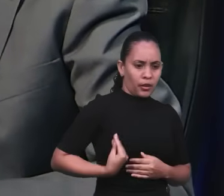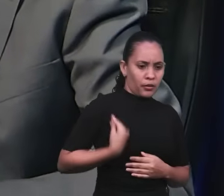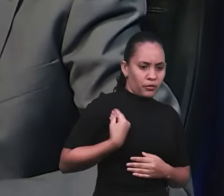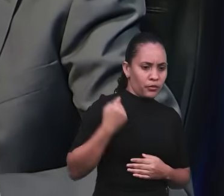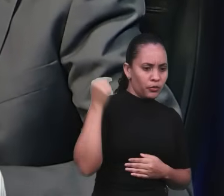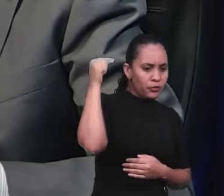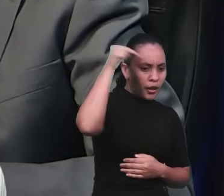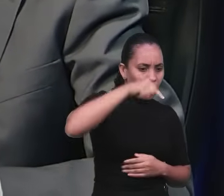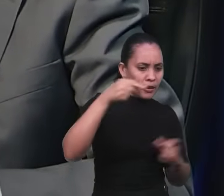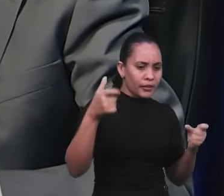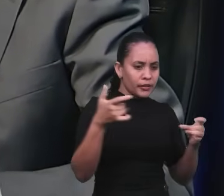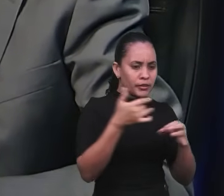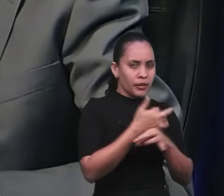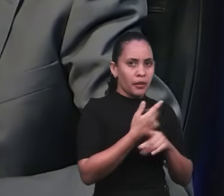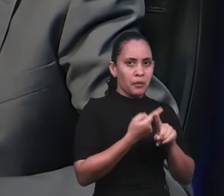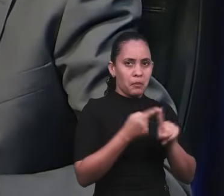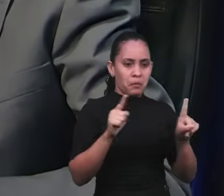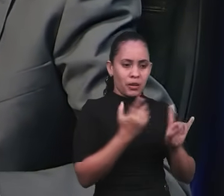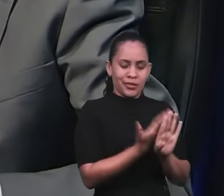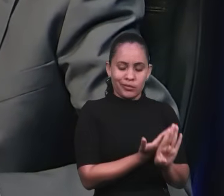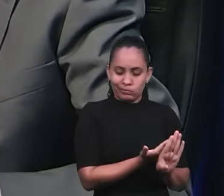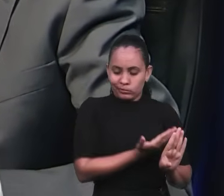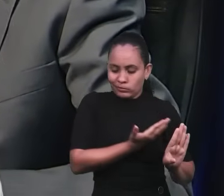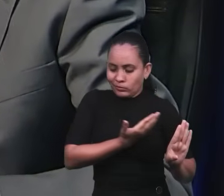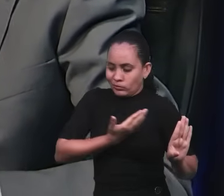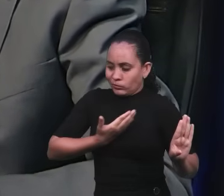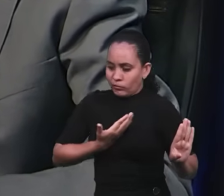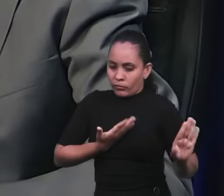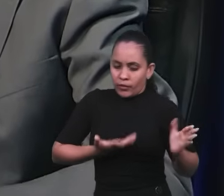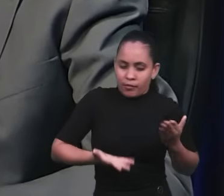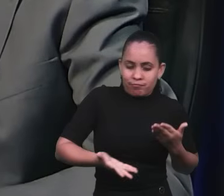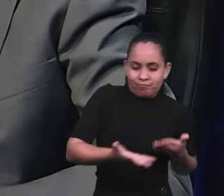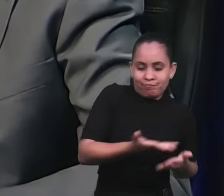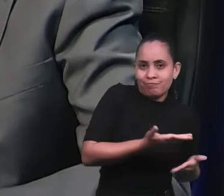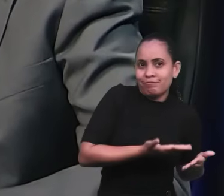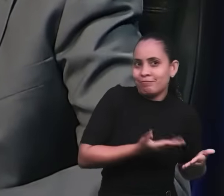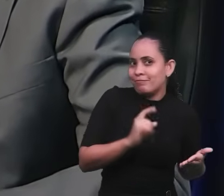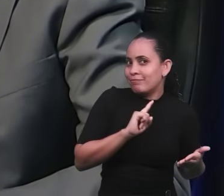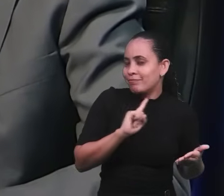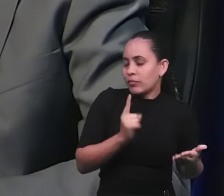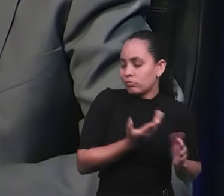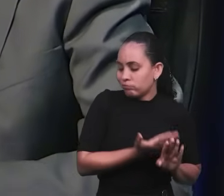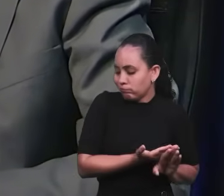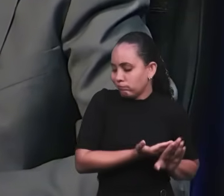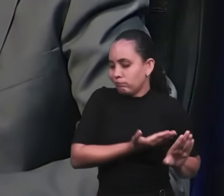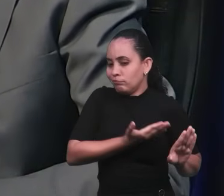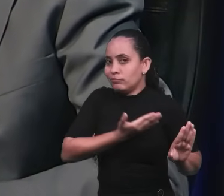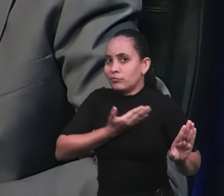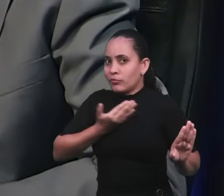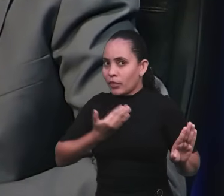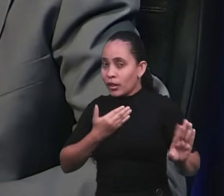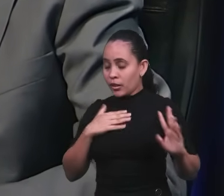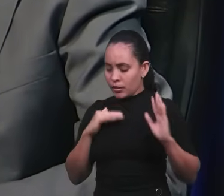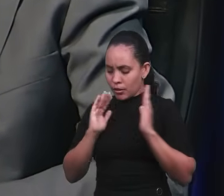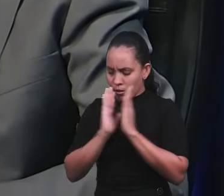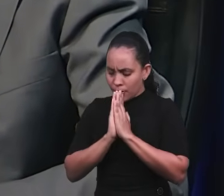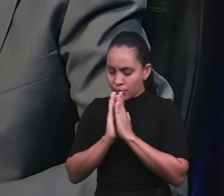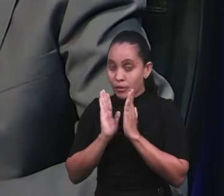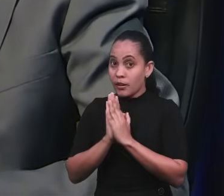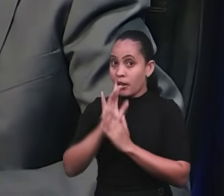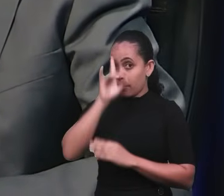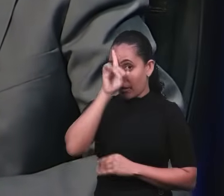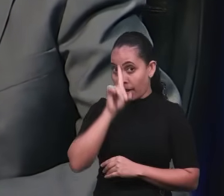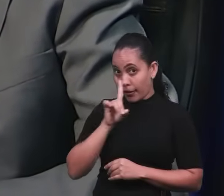ele não se deixava envolver pela situação próspera daquela cidade. Então, ele buscava a